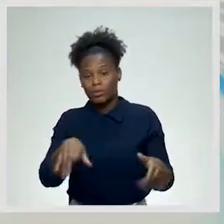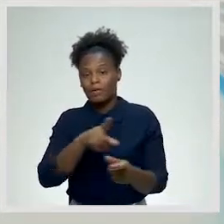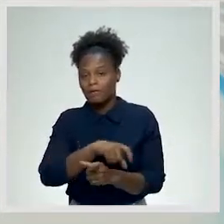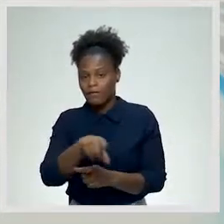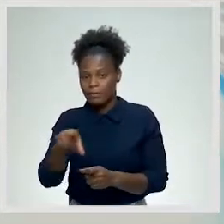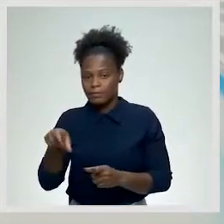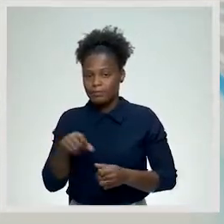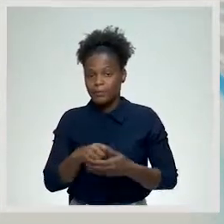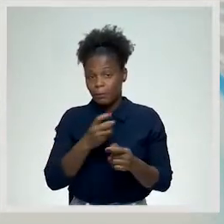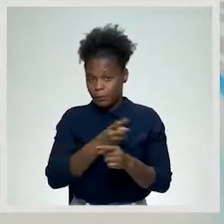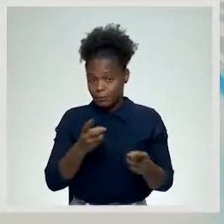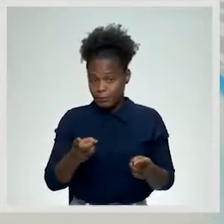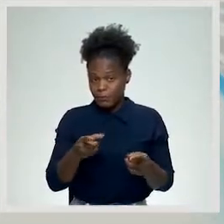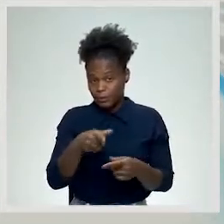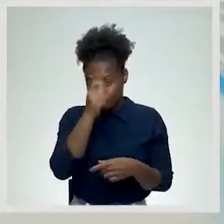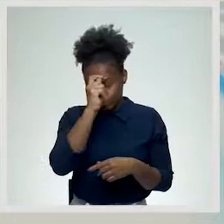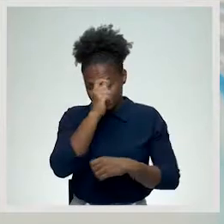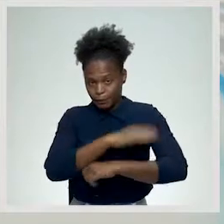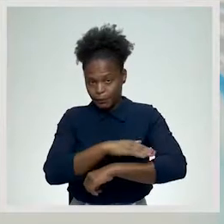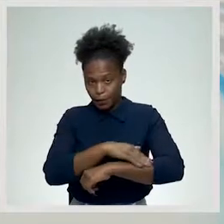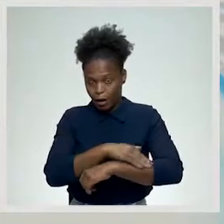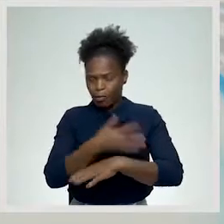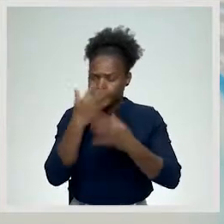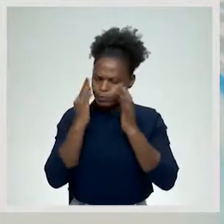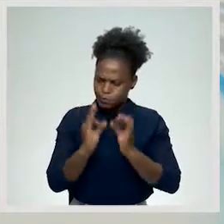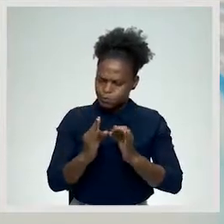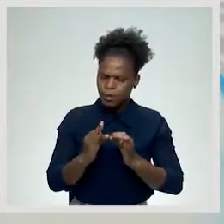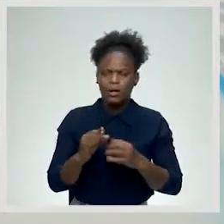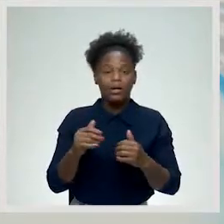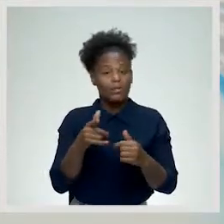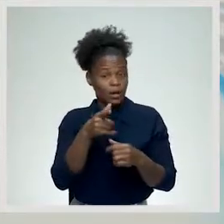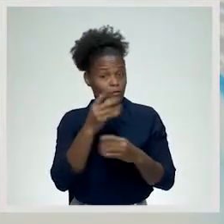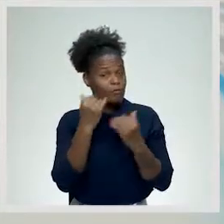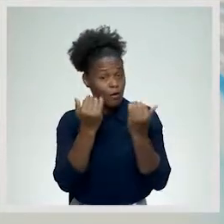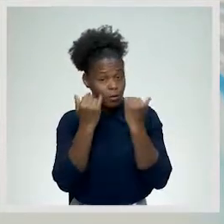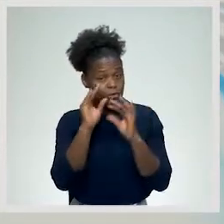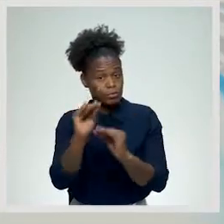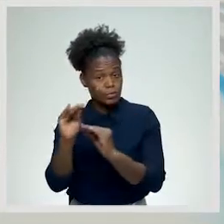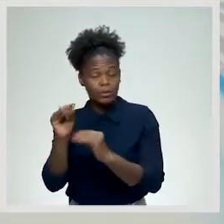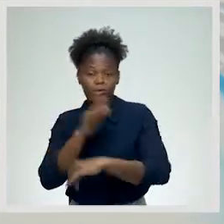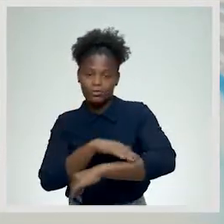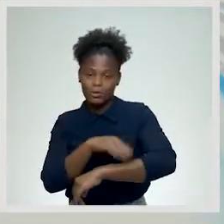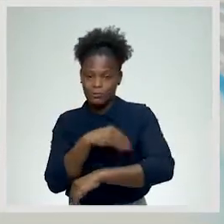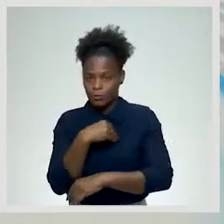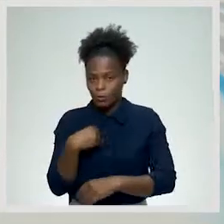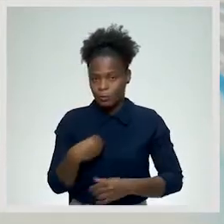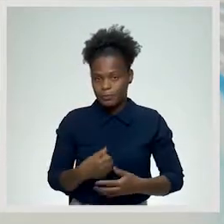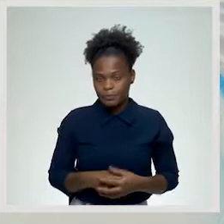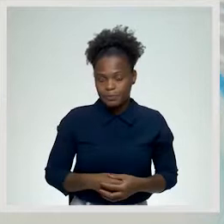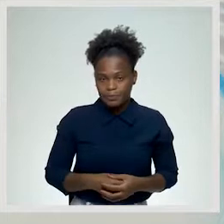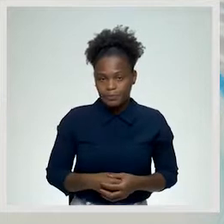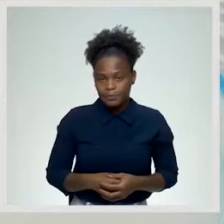Covid-19. Por isso, cumpram rigorosamente as orientações das autoridades